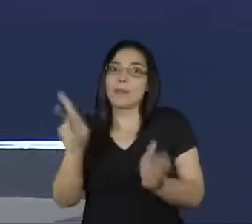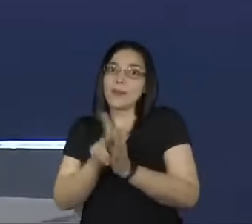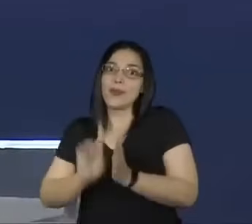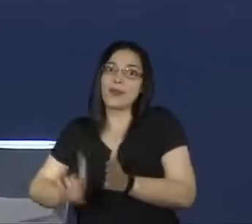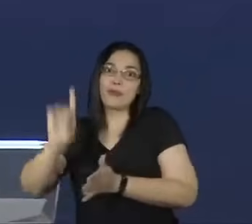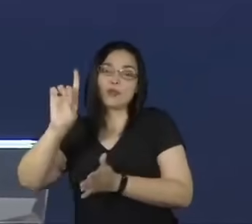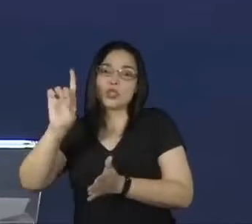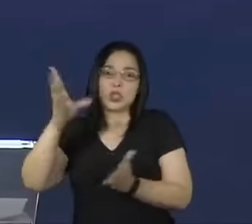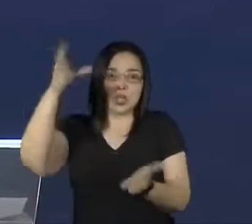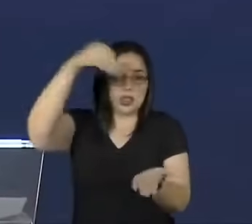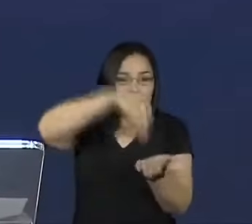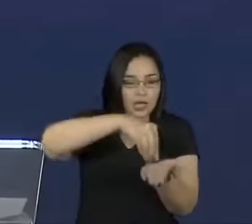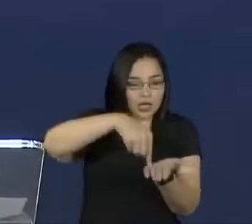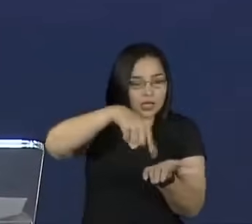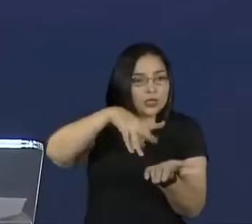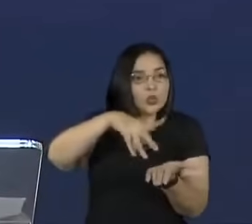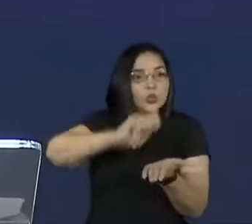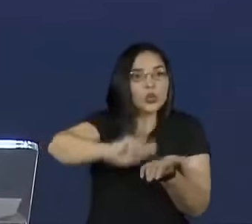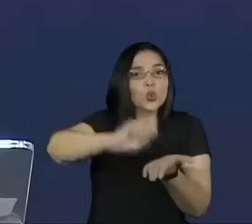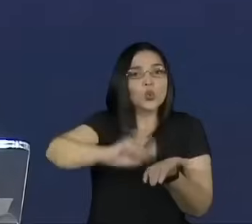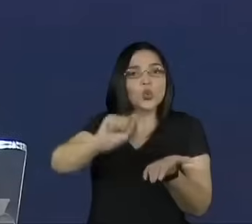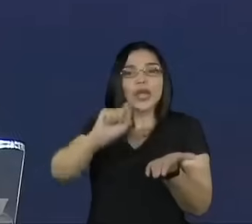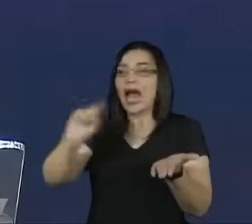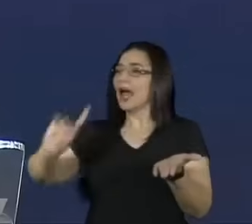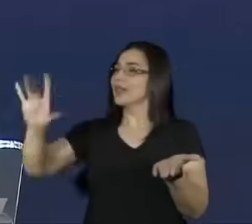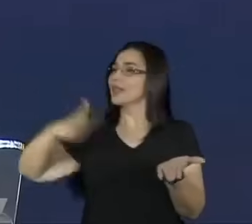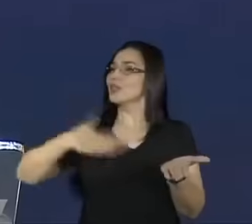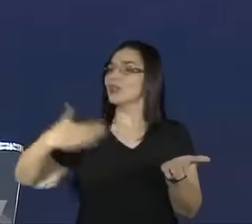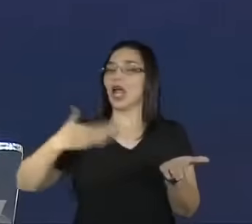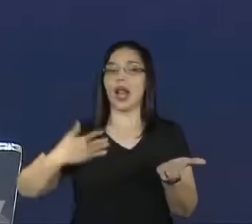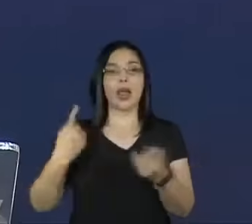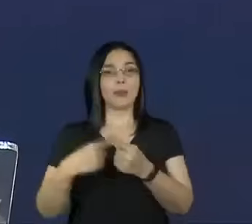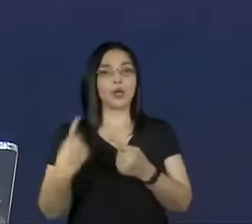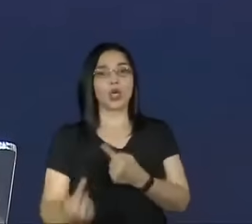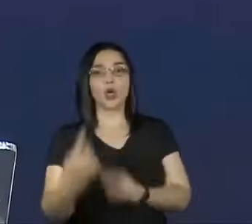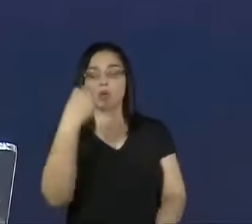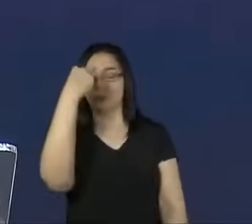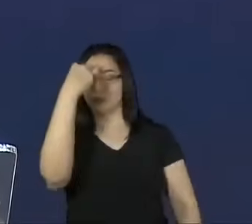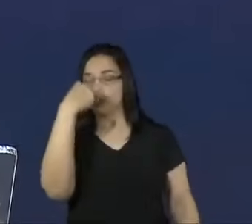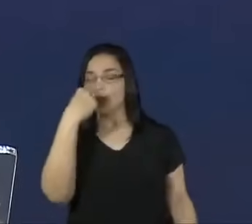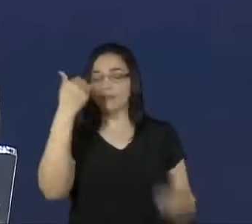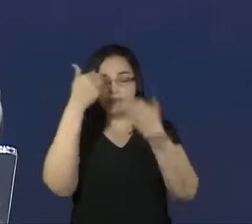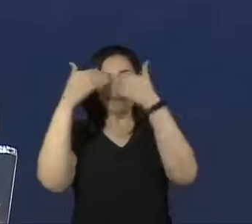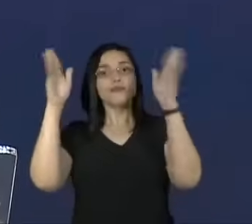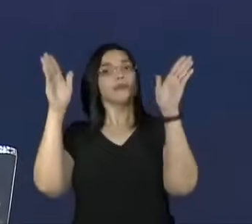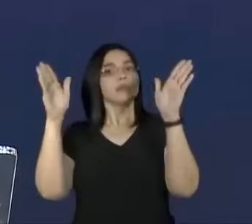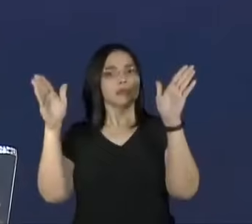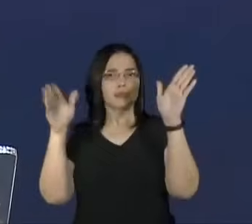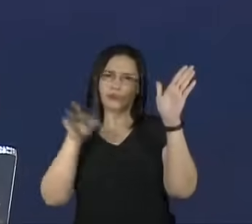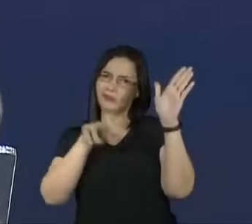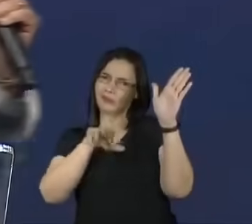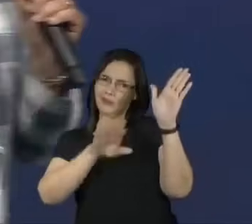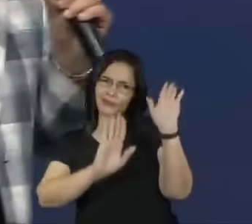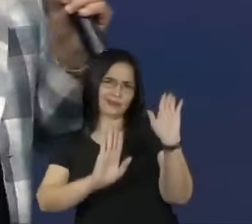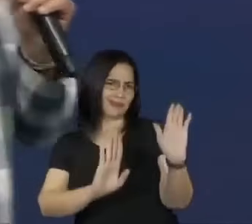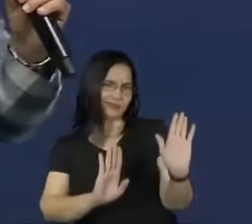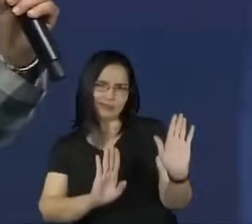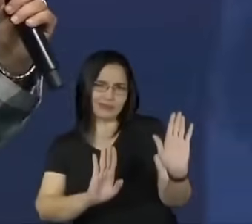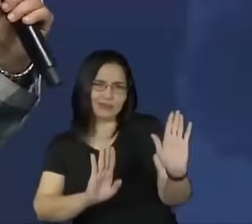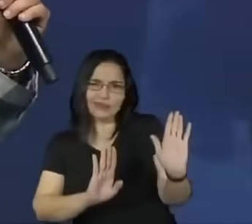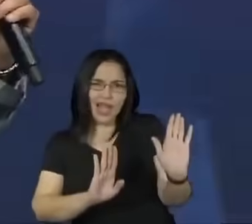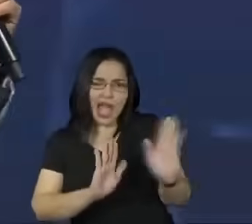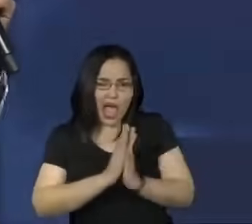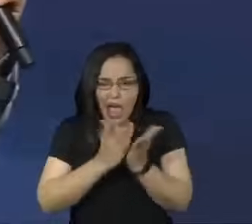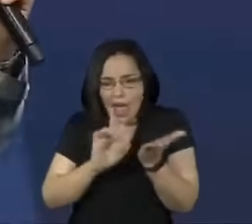não tem aqui na Bíblia escrito que Deus se alegra porque um cego viu não tem isso na Bíblia a